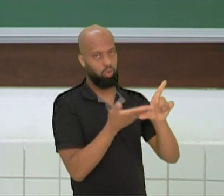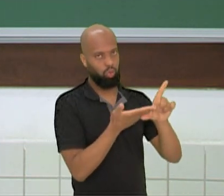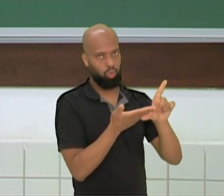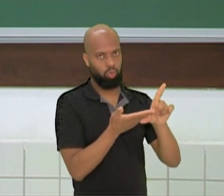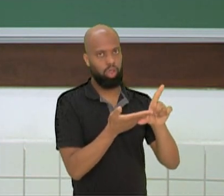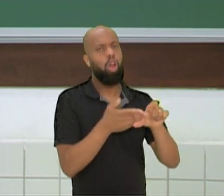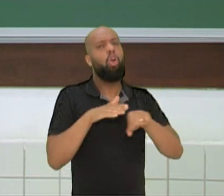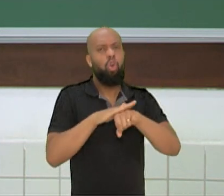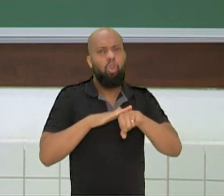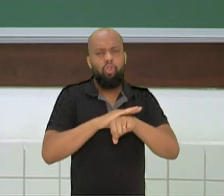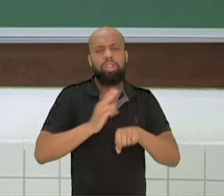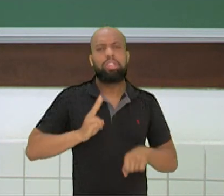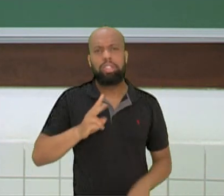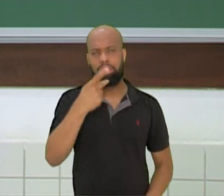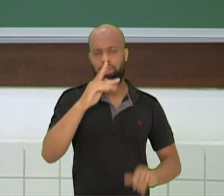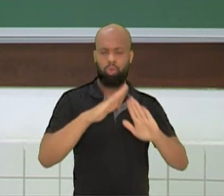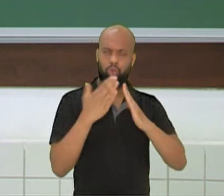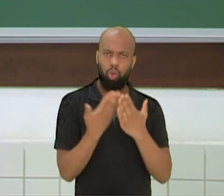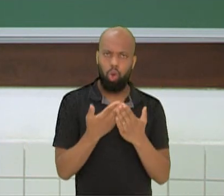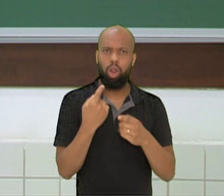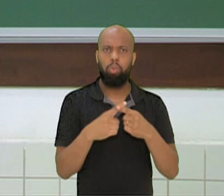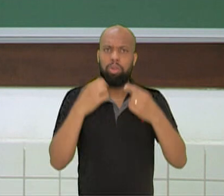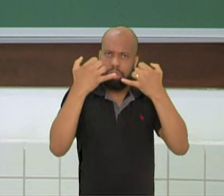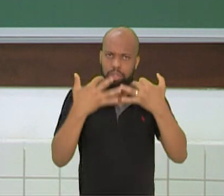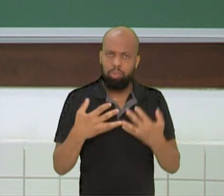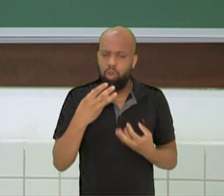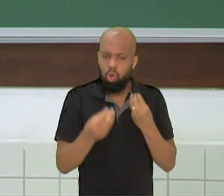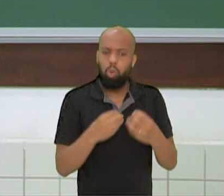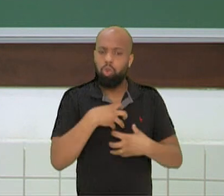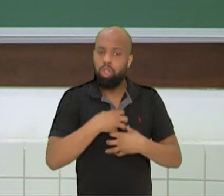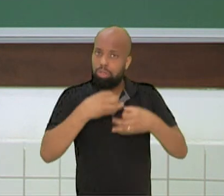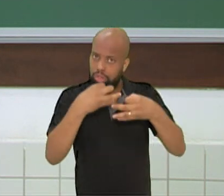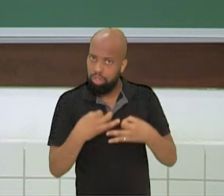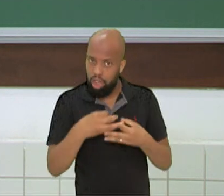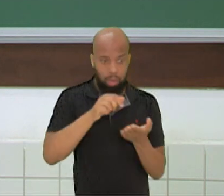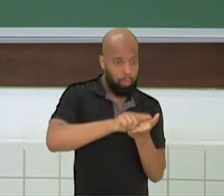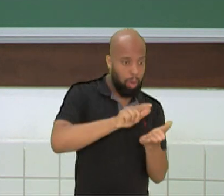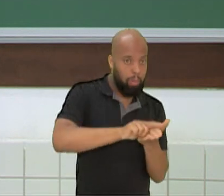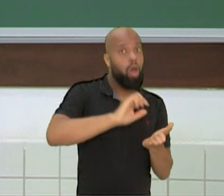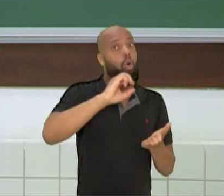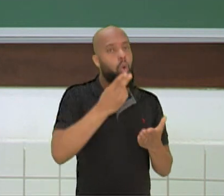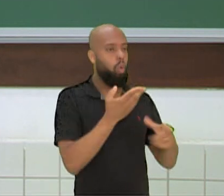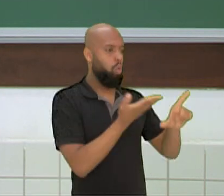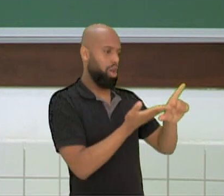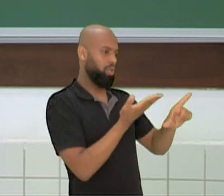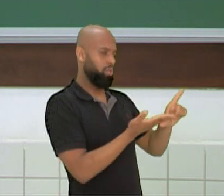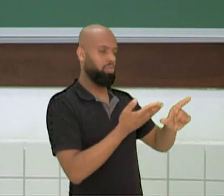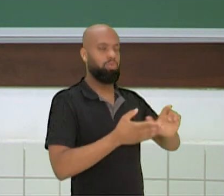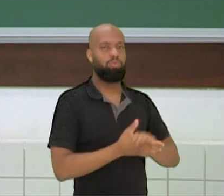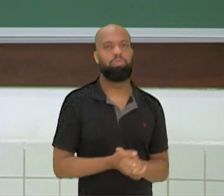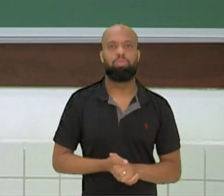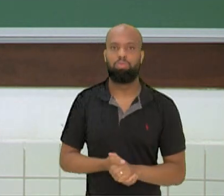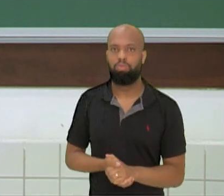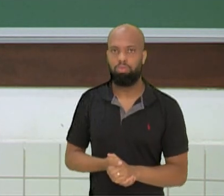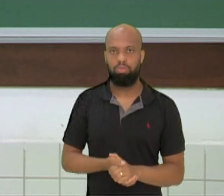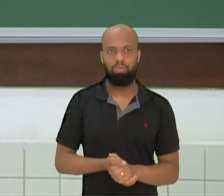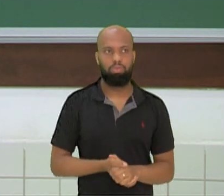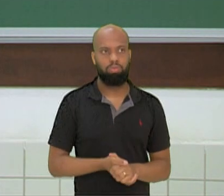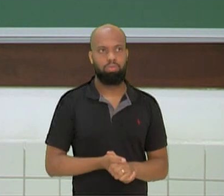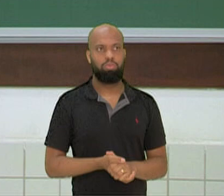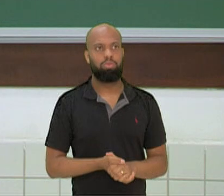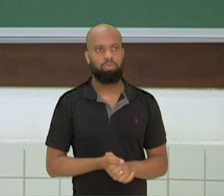Eles vão estar dando o devido encaminhamento para vocês ali conforme a sua necessidade, ok? Vamos então ali avançando nessa